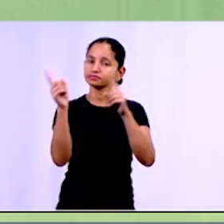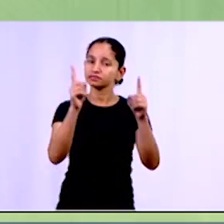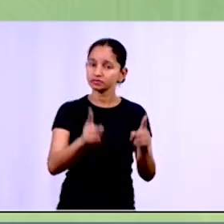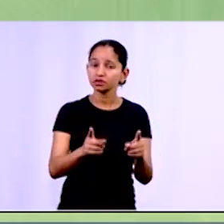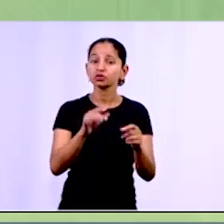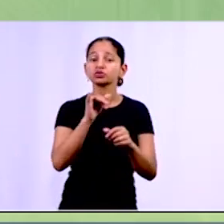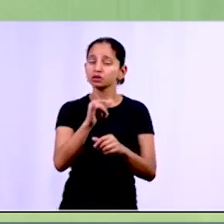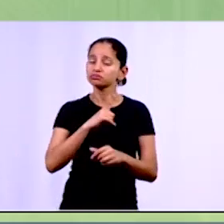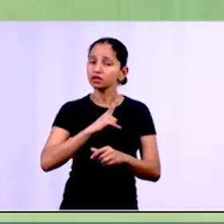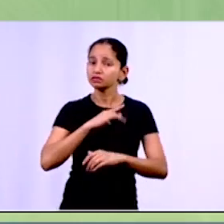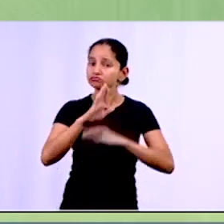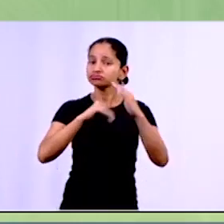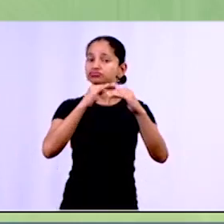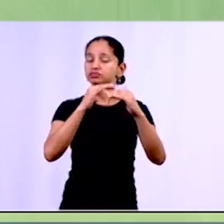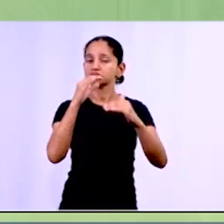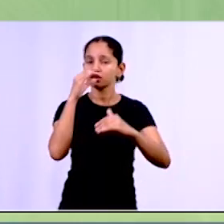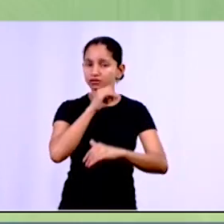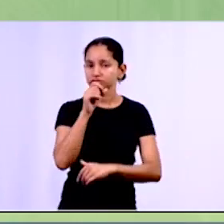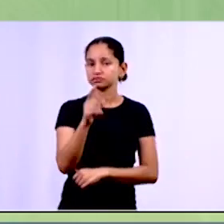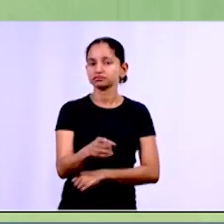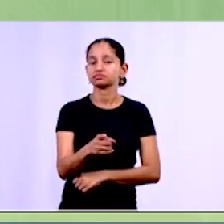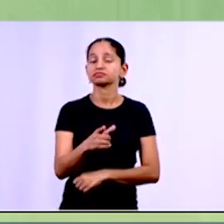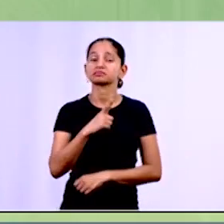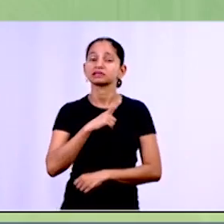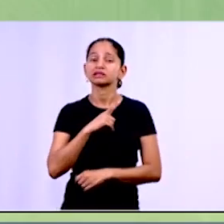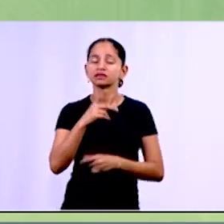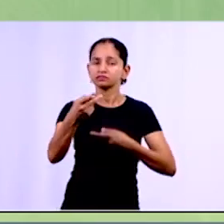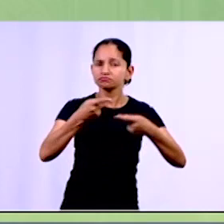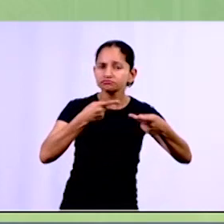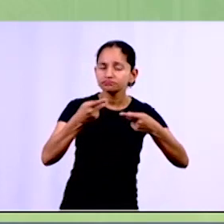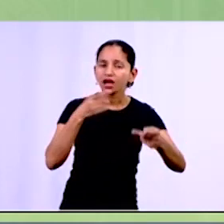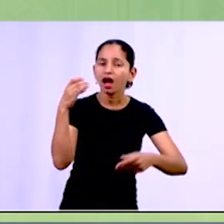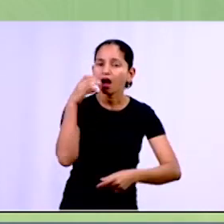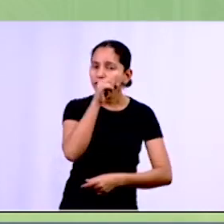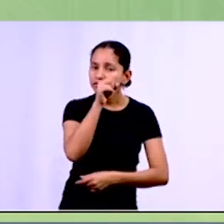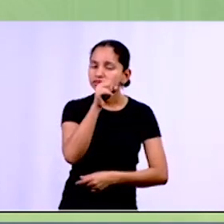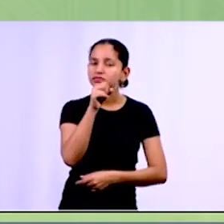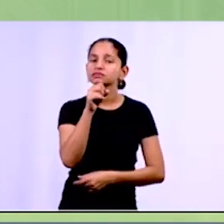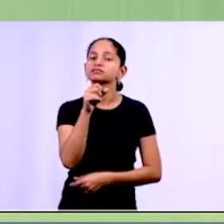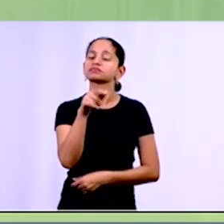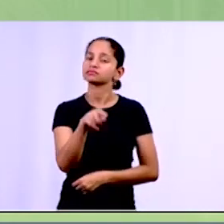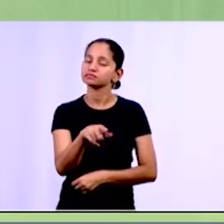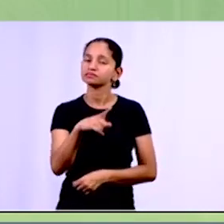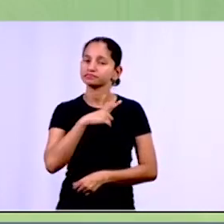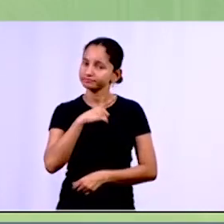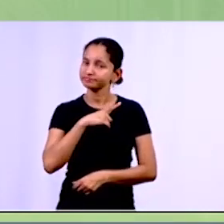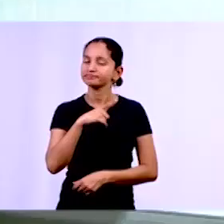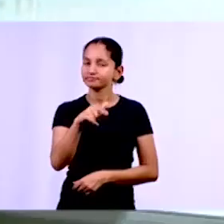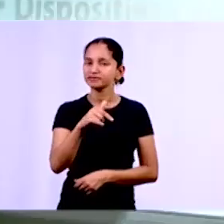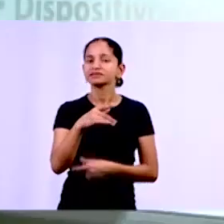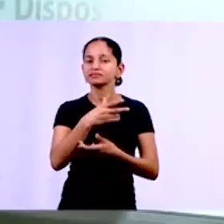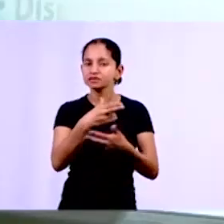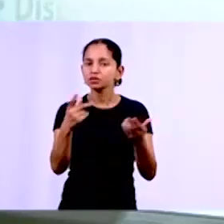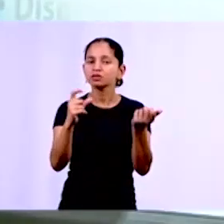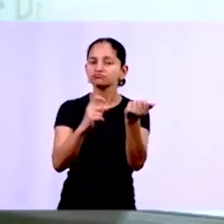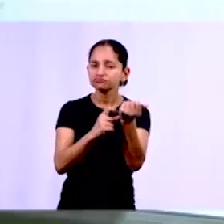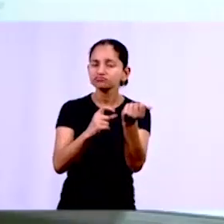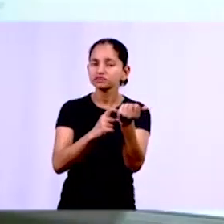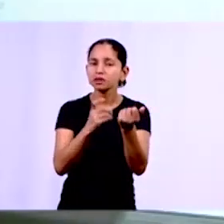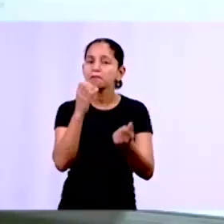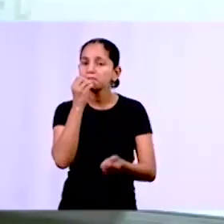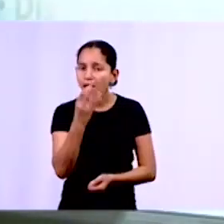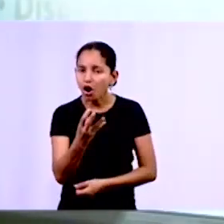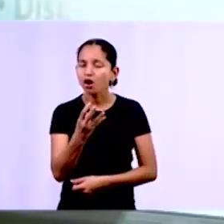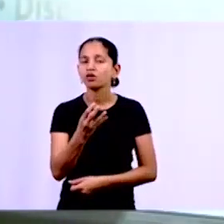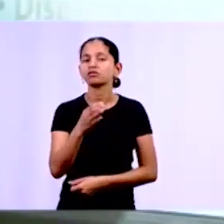desempenho. Ele tem muito mais poder de processamento, ele tem disco rígido bem mais rápido, ele tem os dispositivos de entrada e saída bem mais rápido,